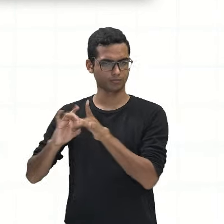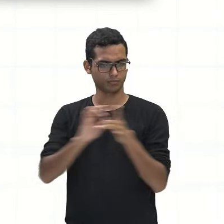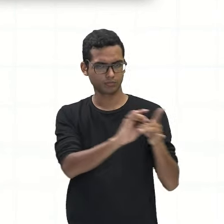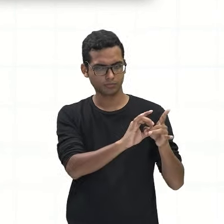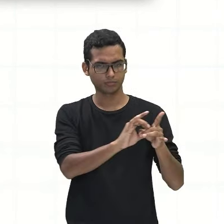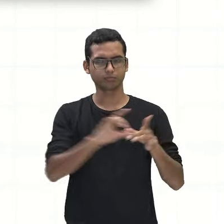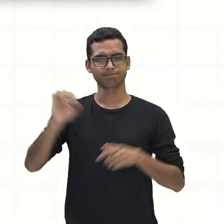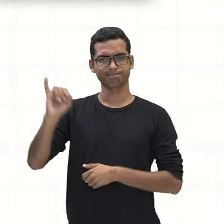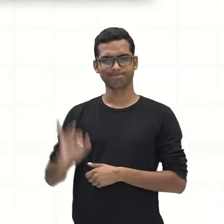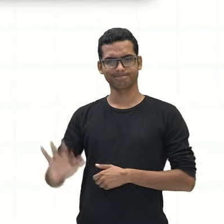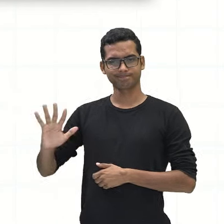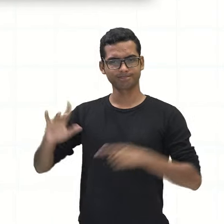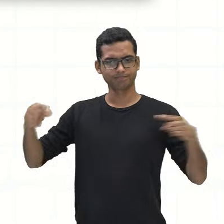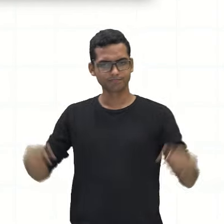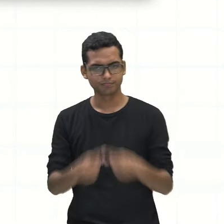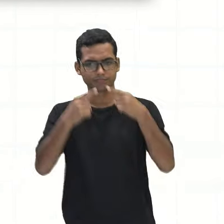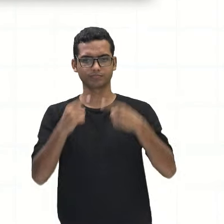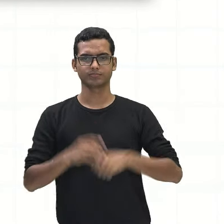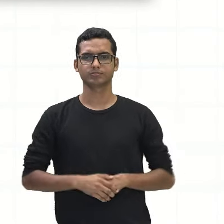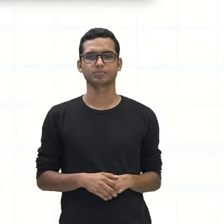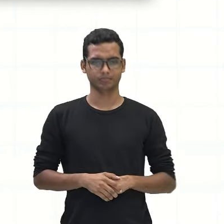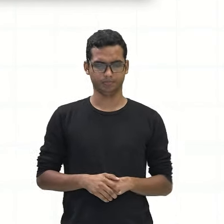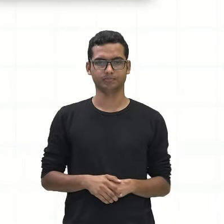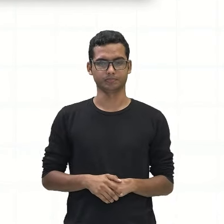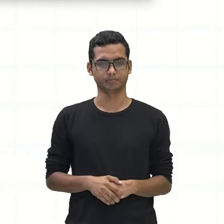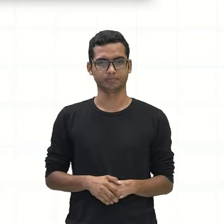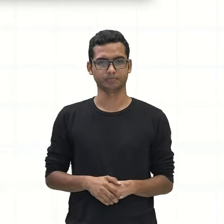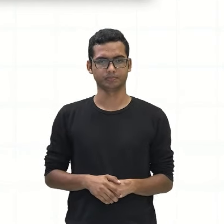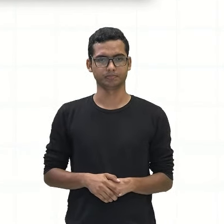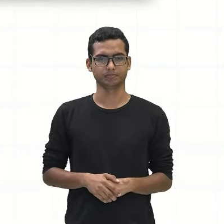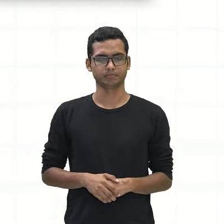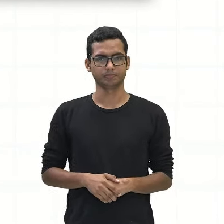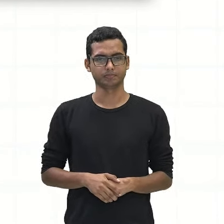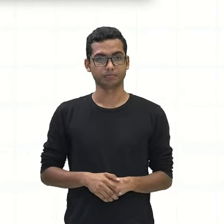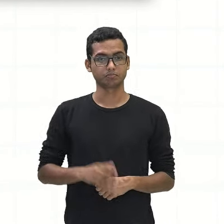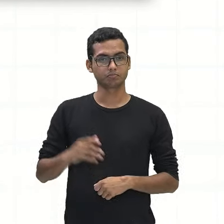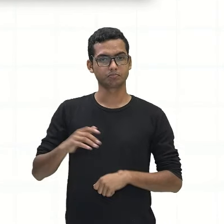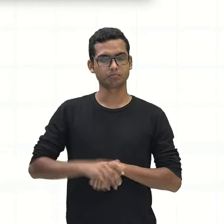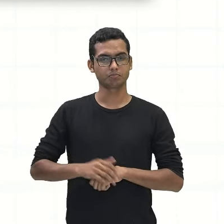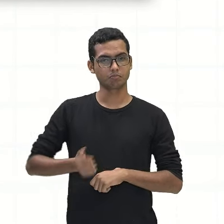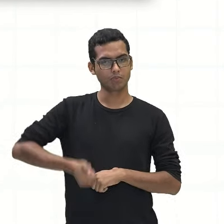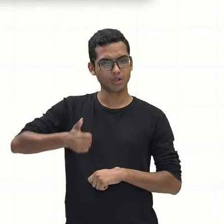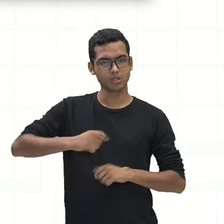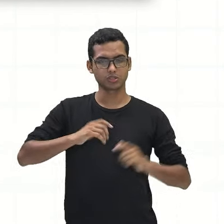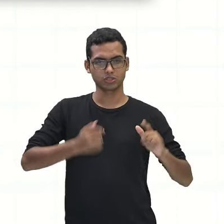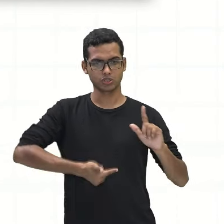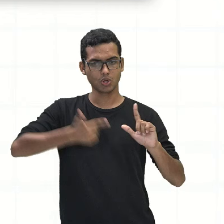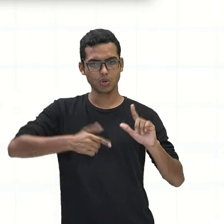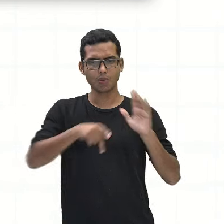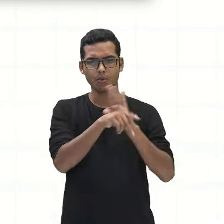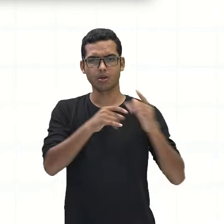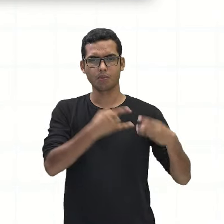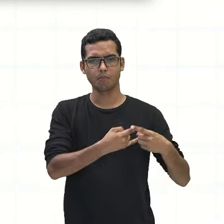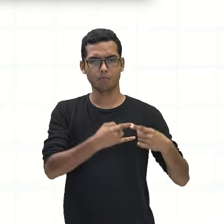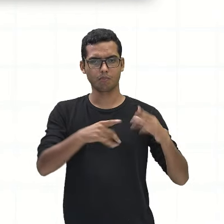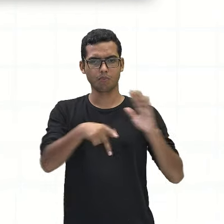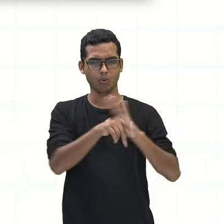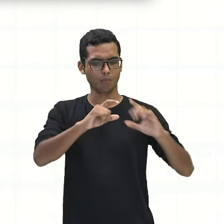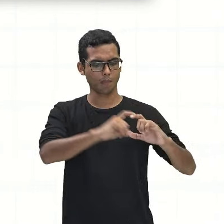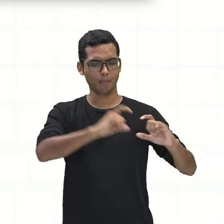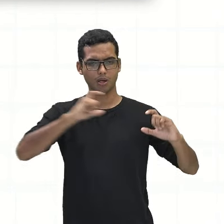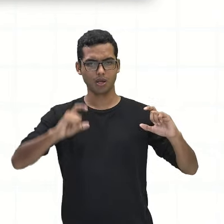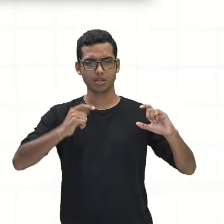nós já temos aqui? Ó? Um meio ambiente já pegando fogo, né? Temos os